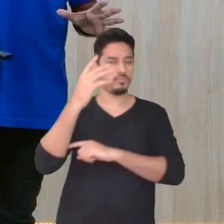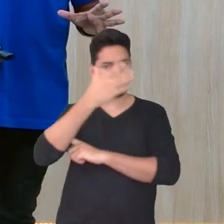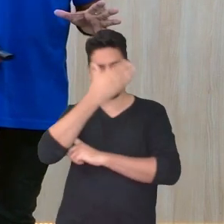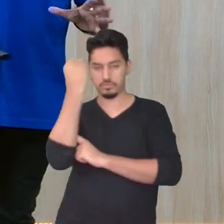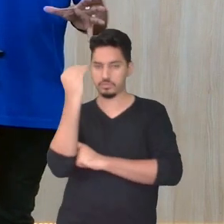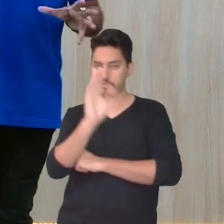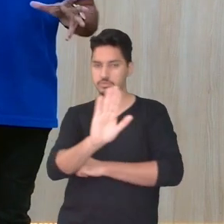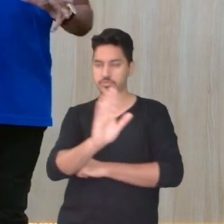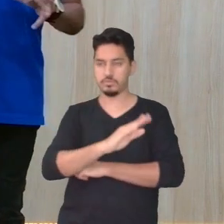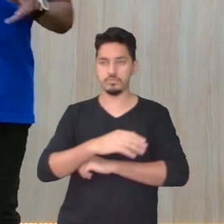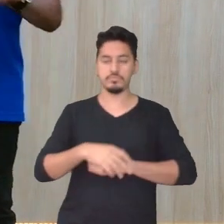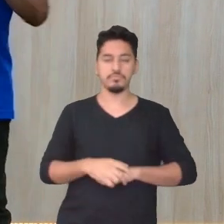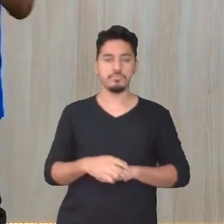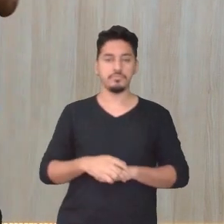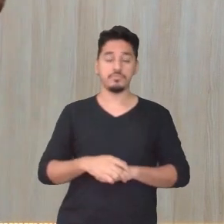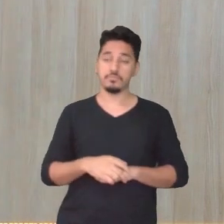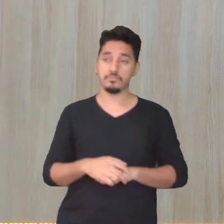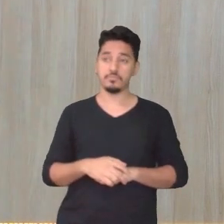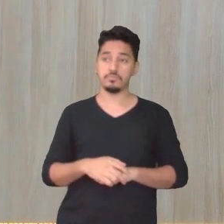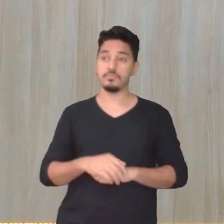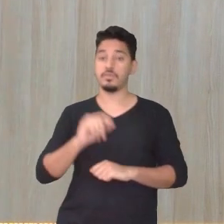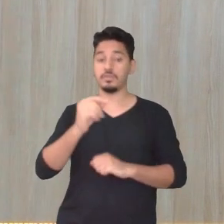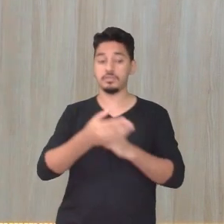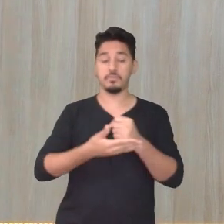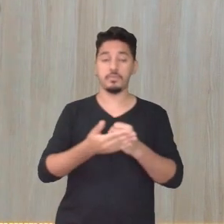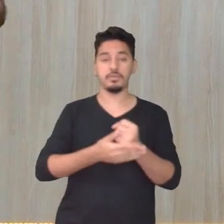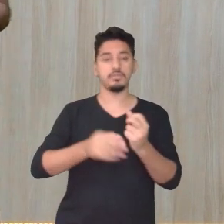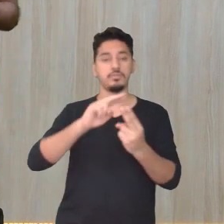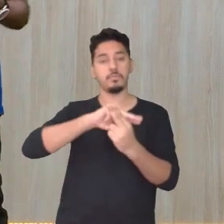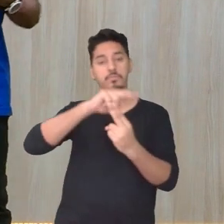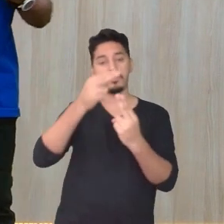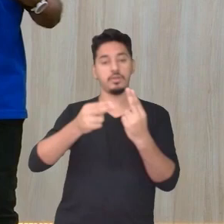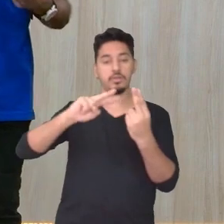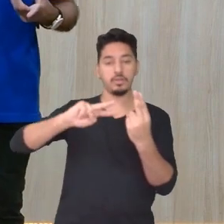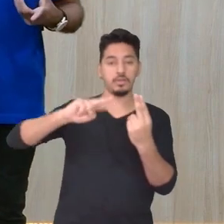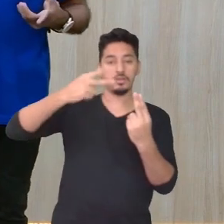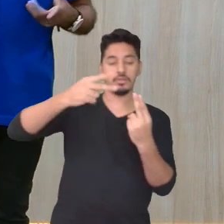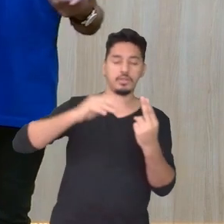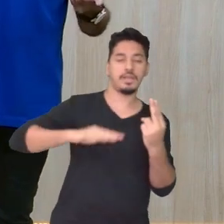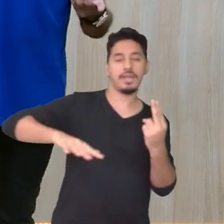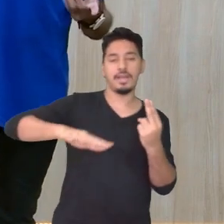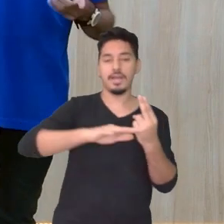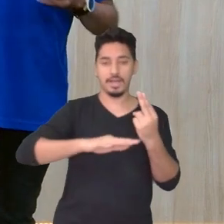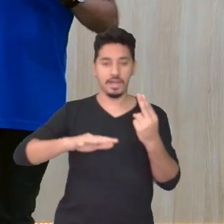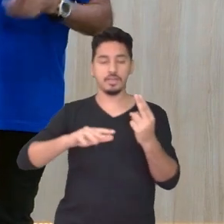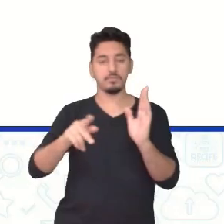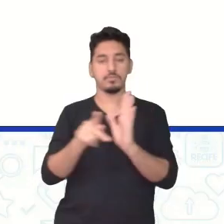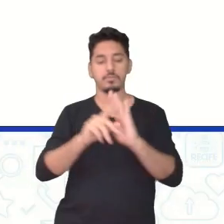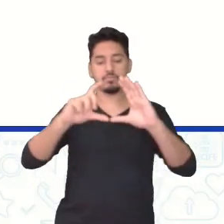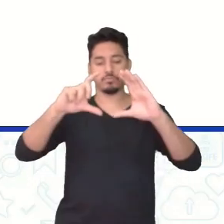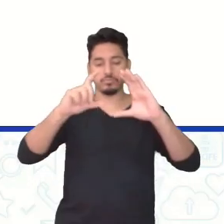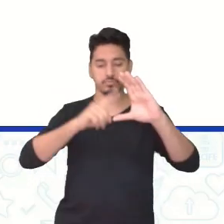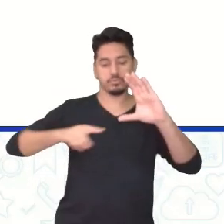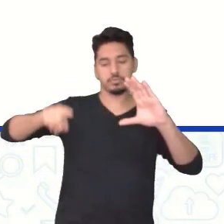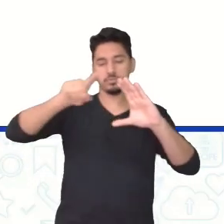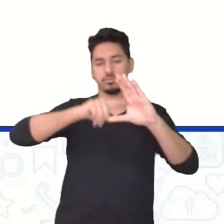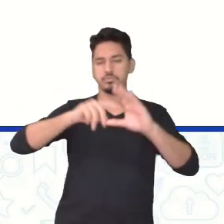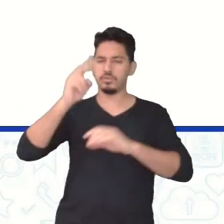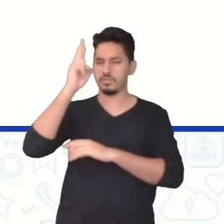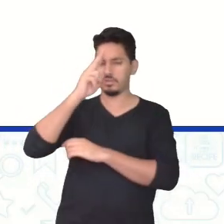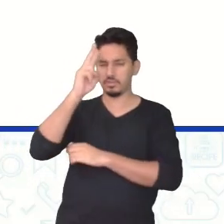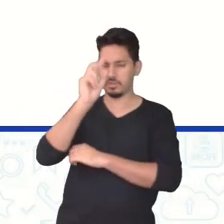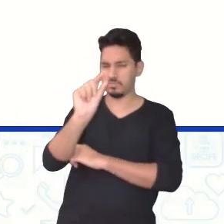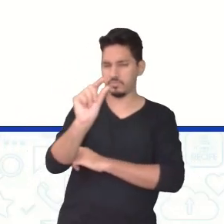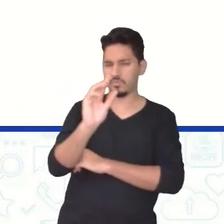disso. E essa base é o πr ao quadrado, que é a área do círculo. A área do círculo, πr ao quadrado. Você lembra um